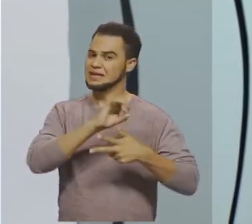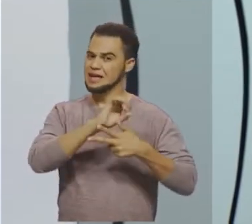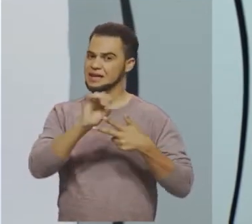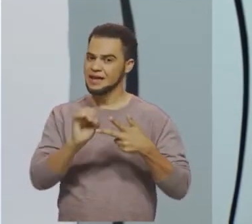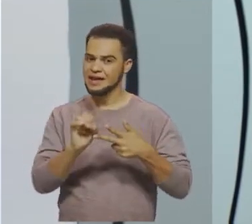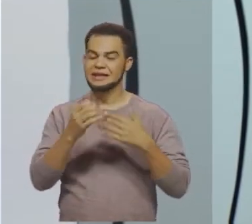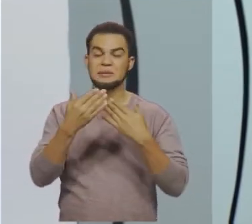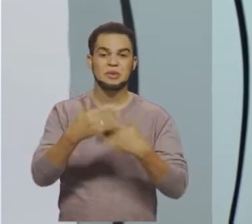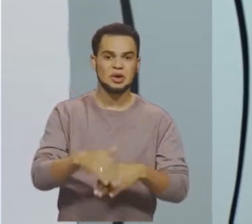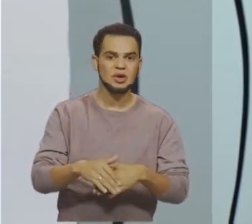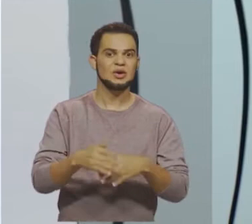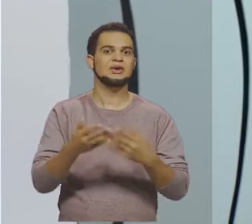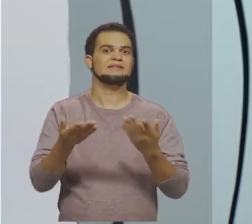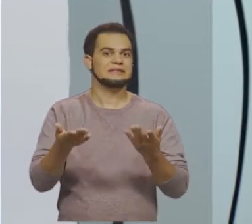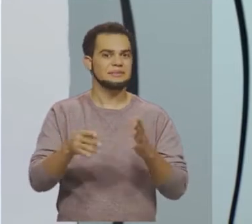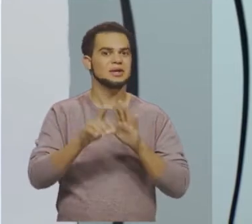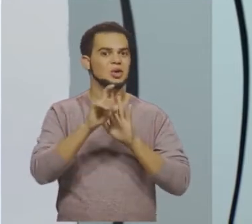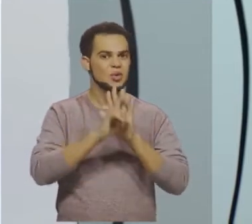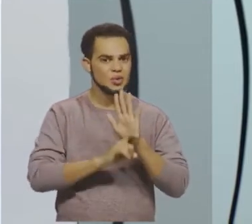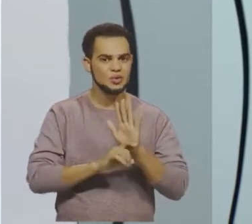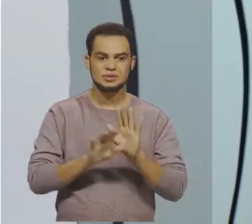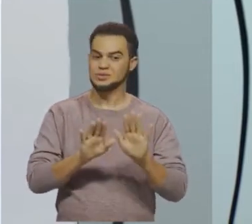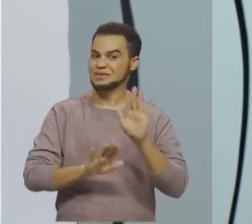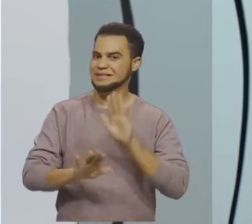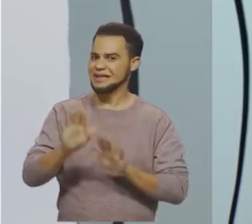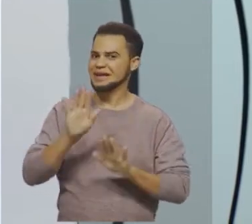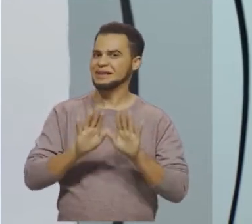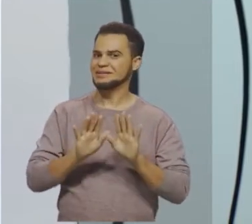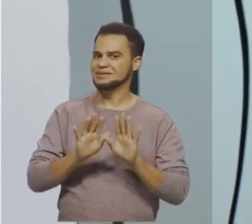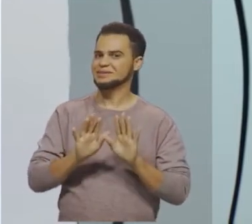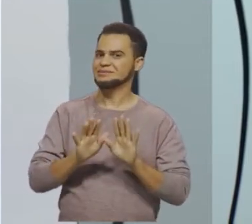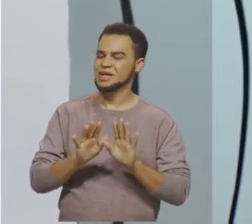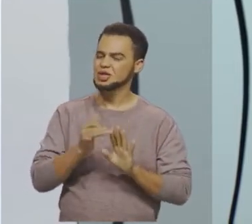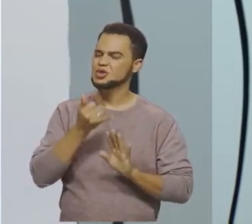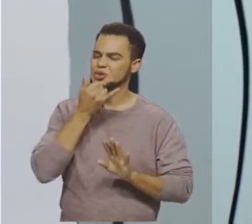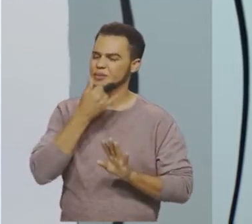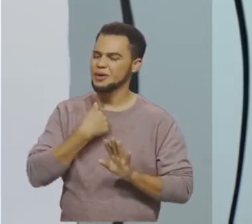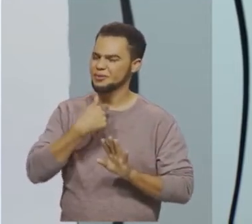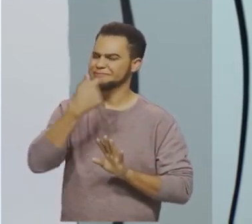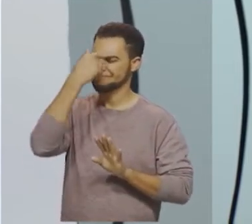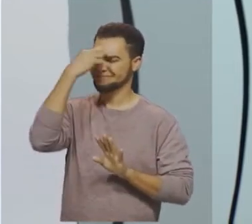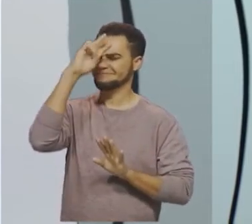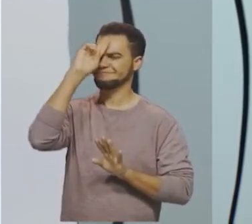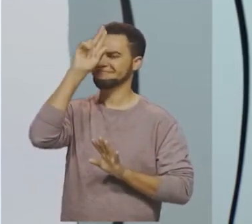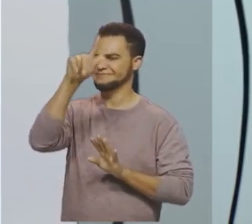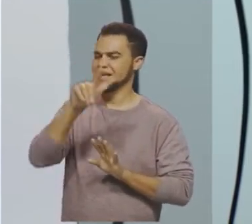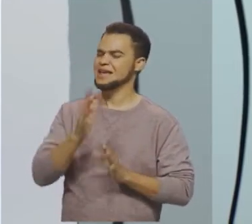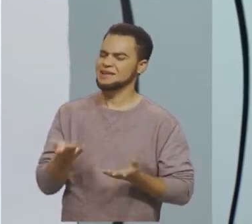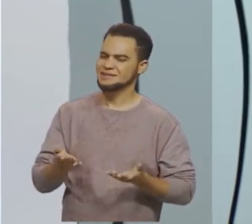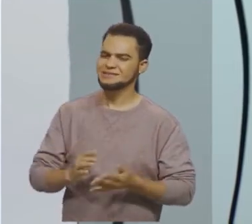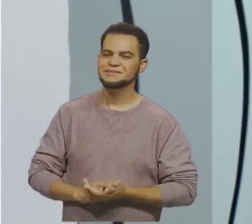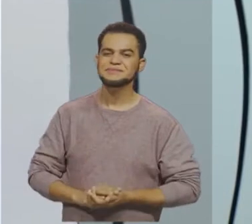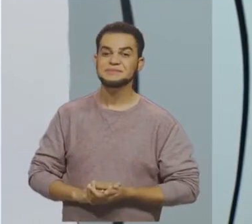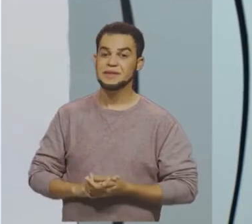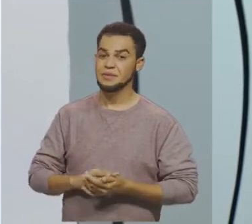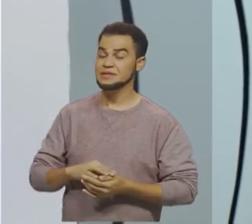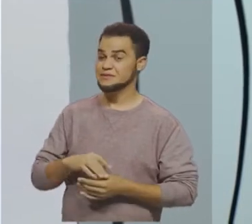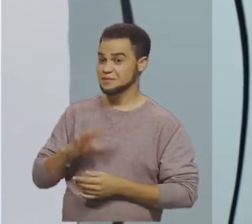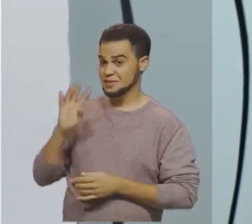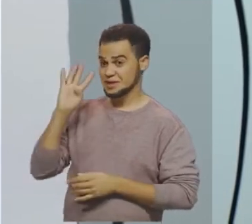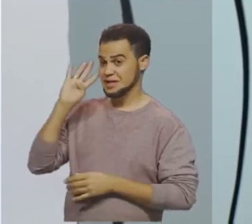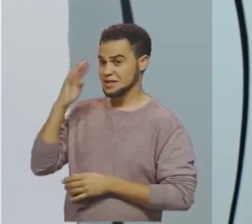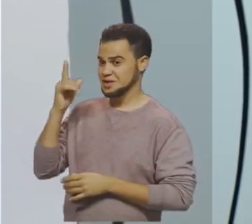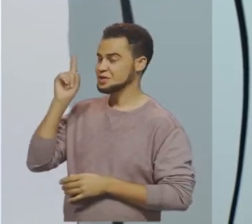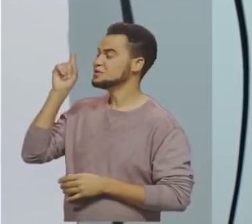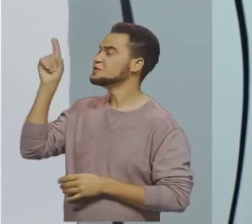professor, concurso. Cuidado, tá? Peço desculpa pelo erro, né? Resolva, pega o maior fatorial, leva